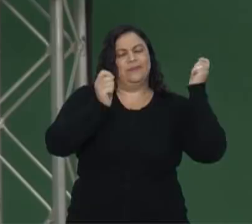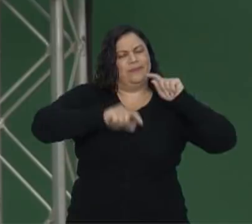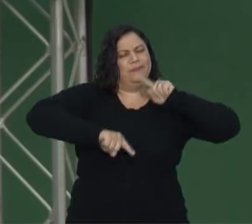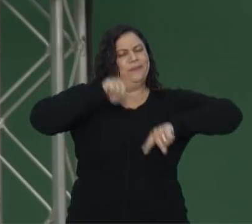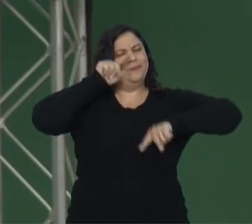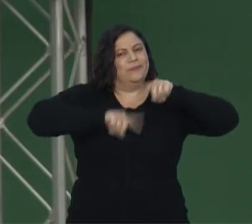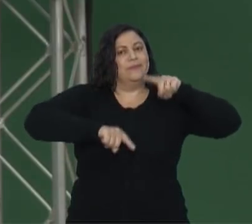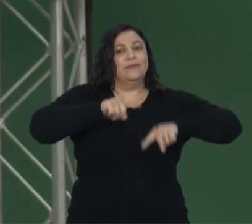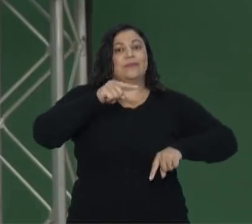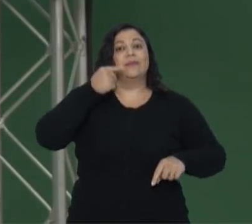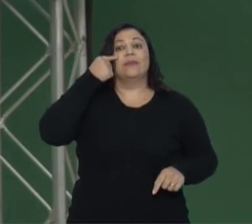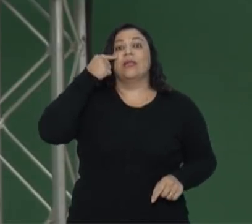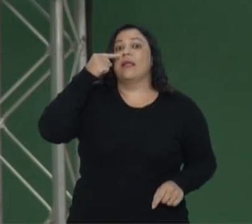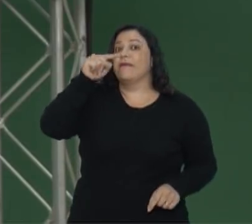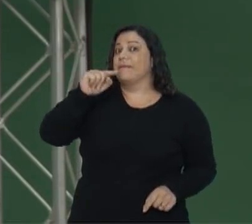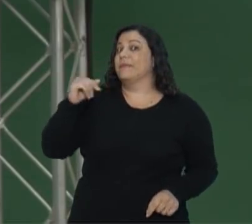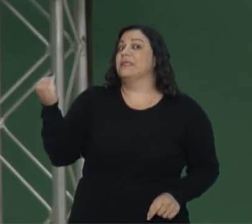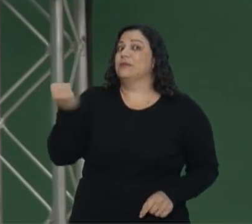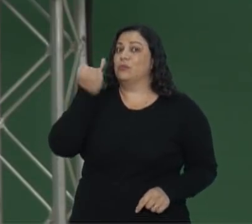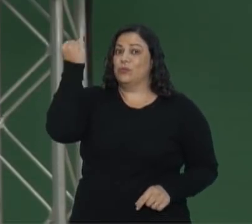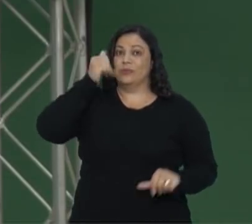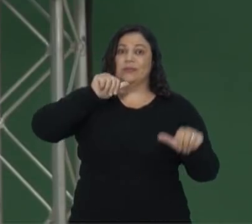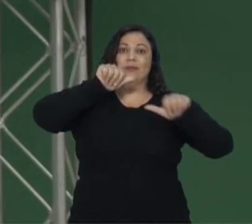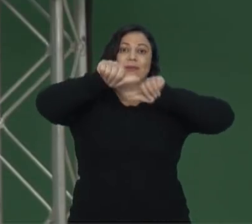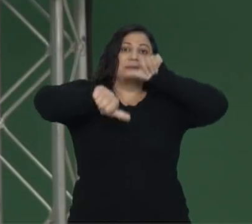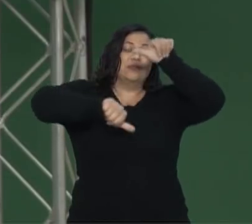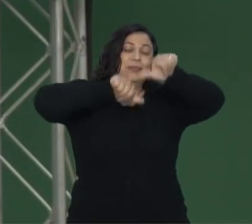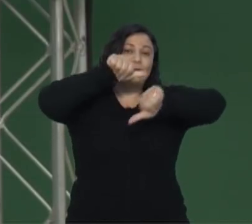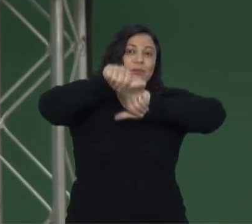a importância dessa transformação